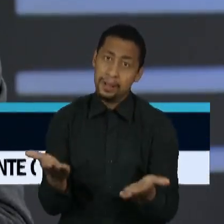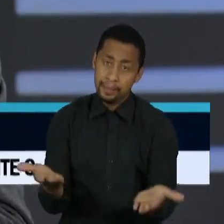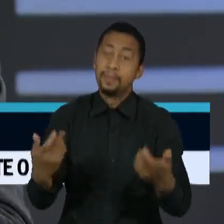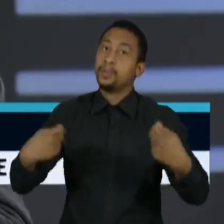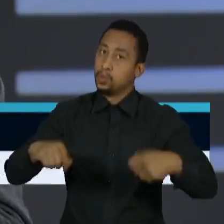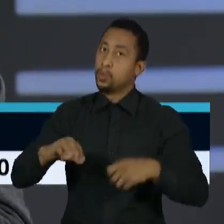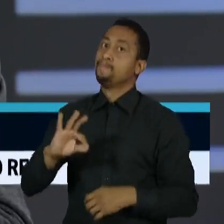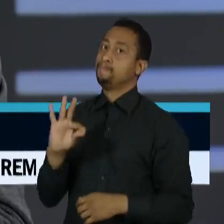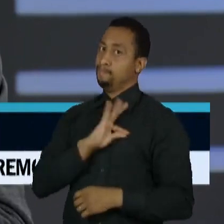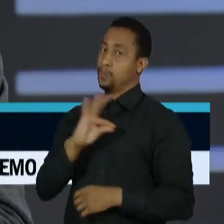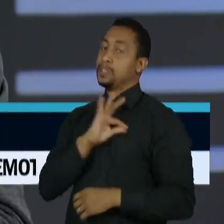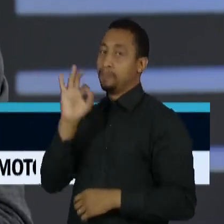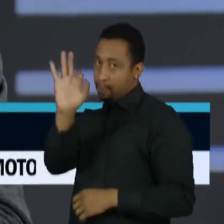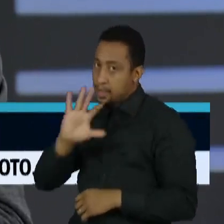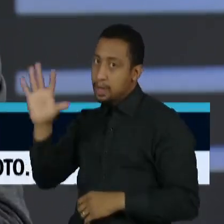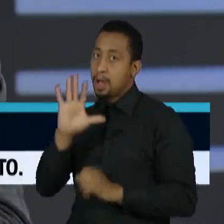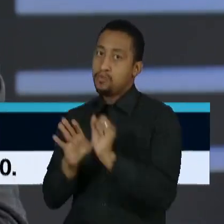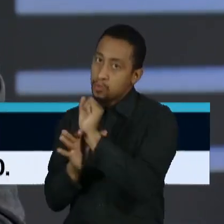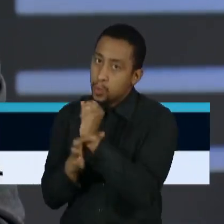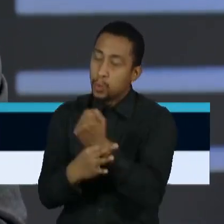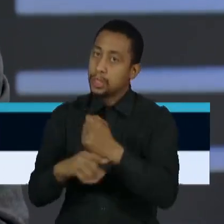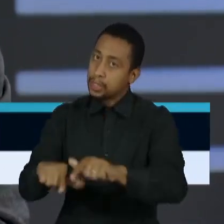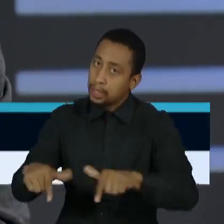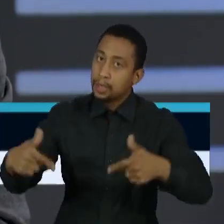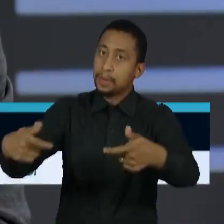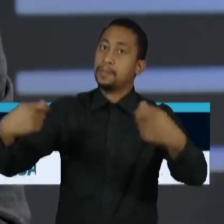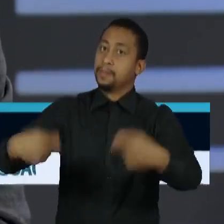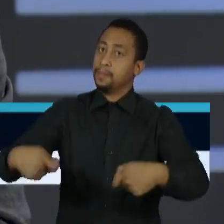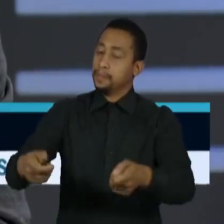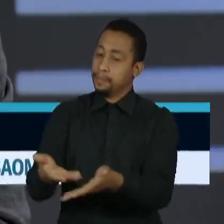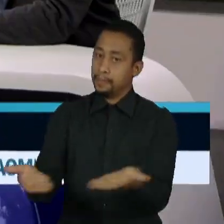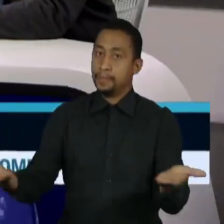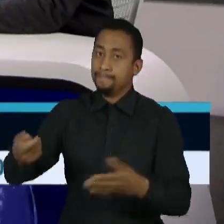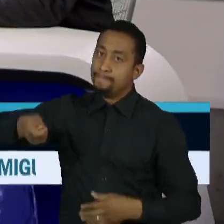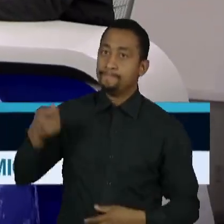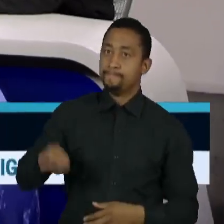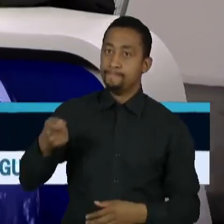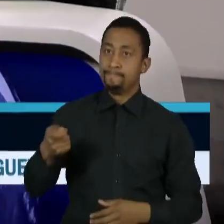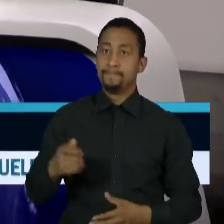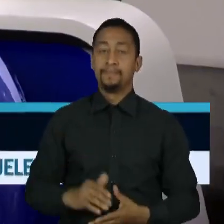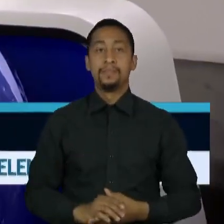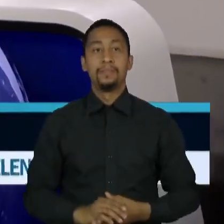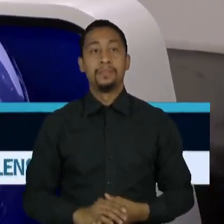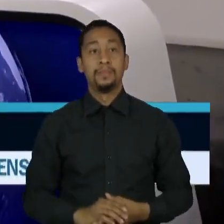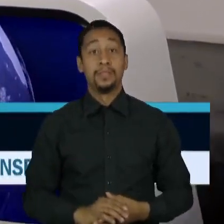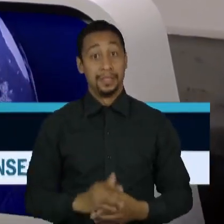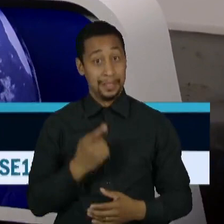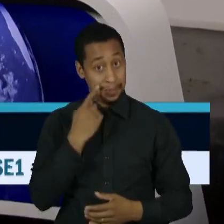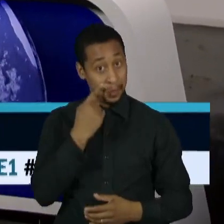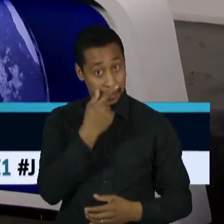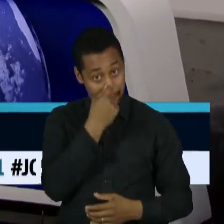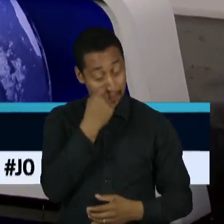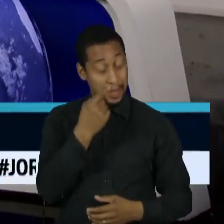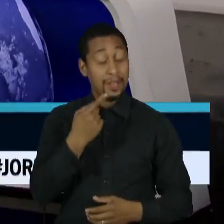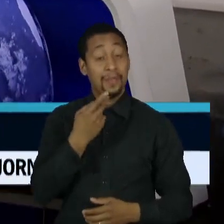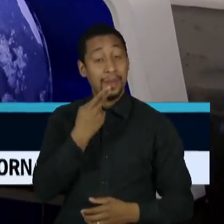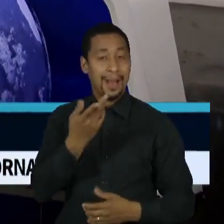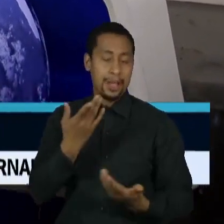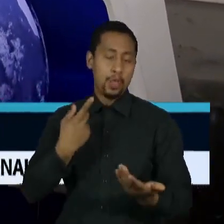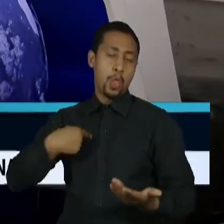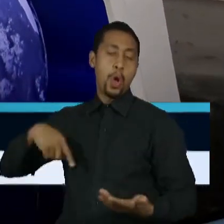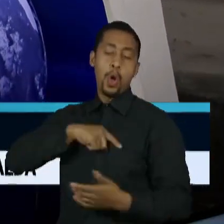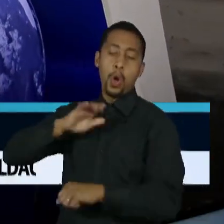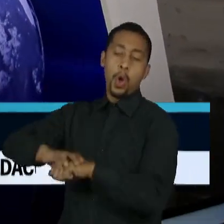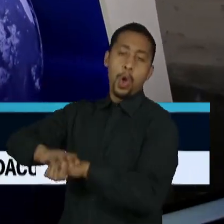como falou o entrevistado, e mão forte do Estado nessas regiões. Sempre lembrando que quando o Capaz fala nós fizemos, é porque ele